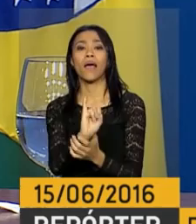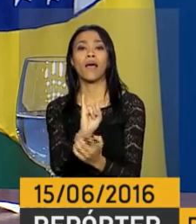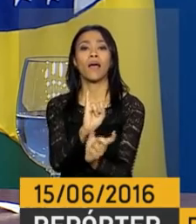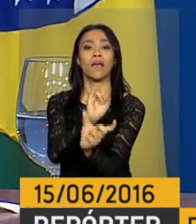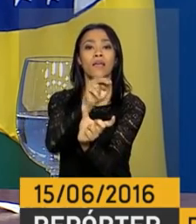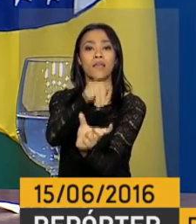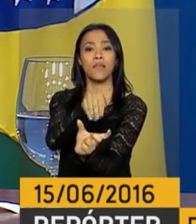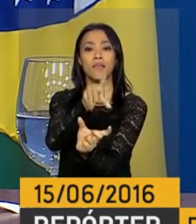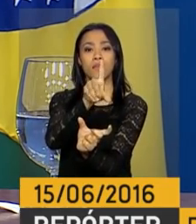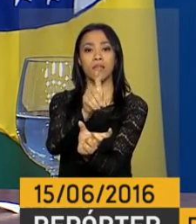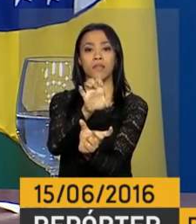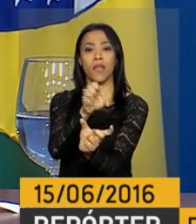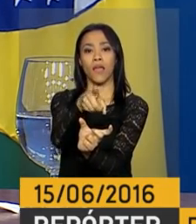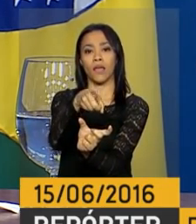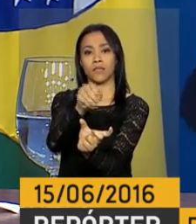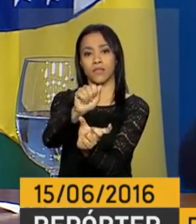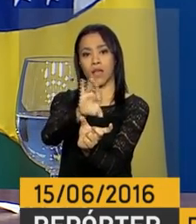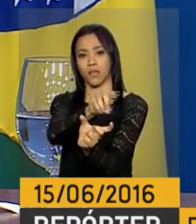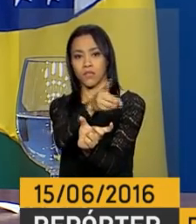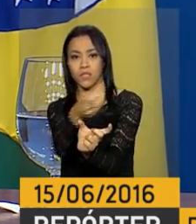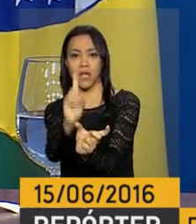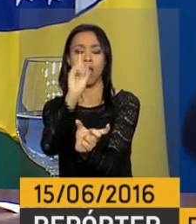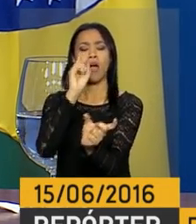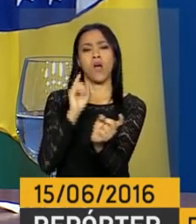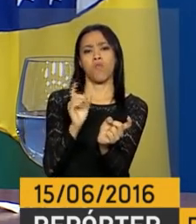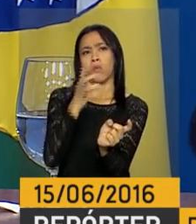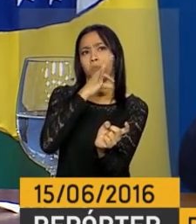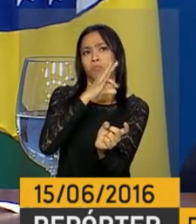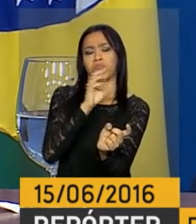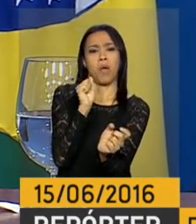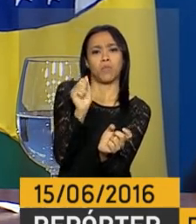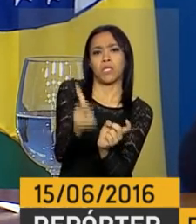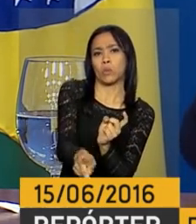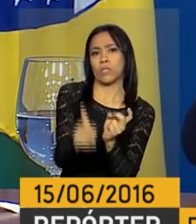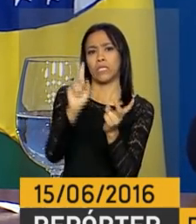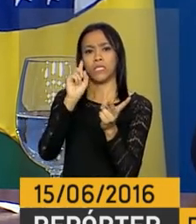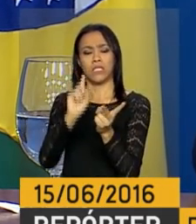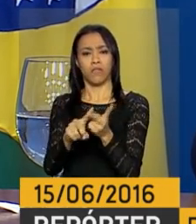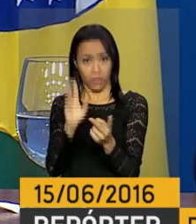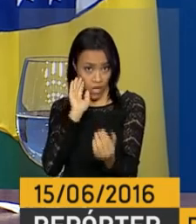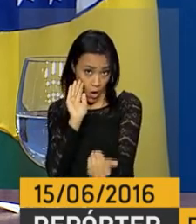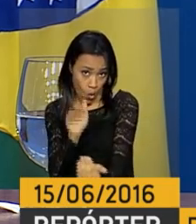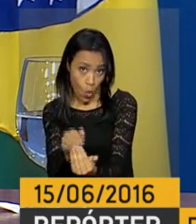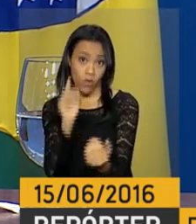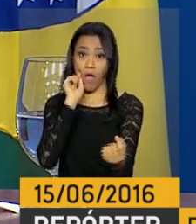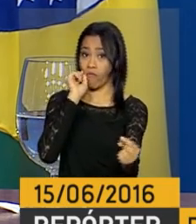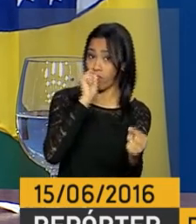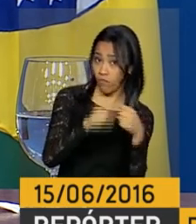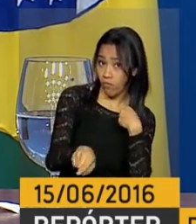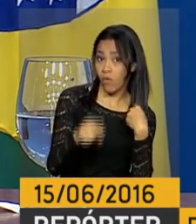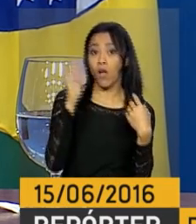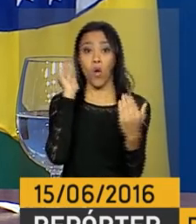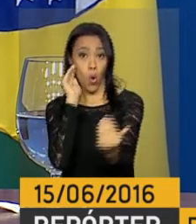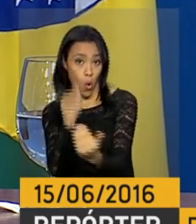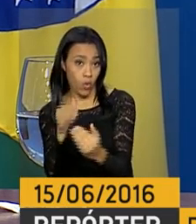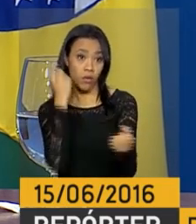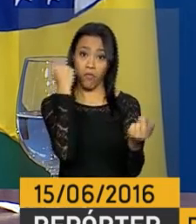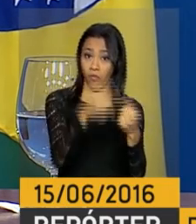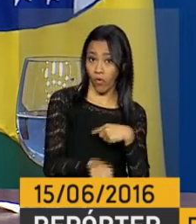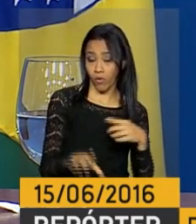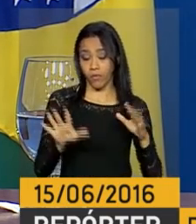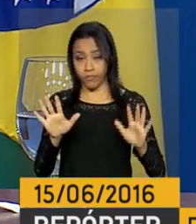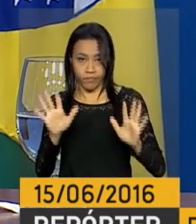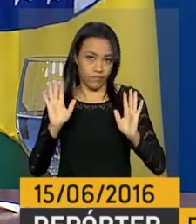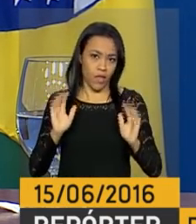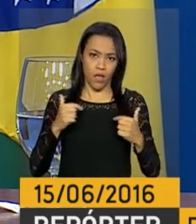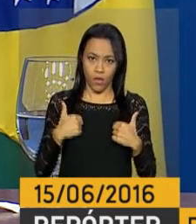indexação da aposentadoria, o salário mínimo? O senhor é contra ou a favor? para indexação, não. O o é como eu eu